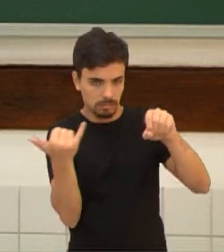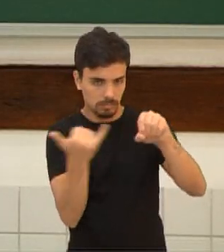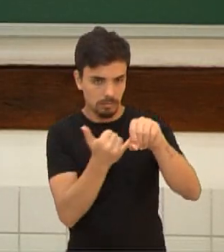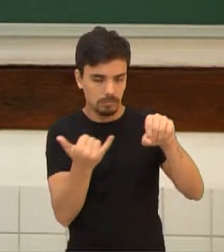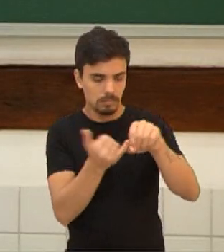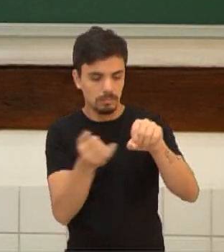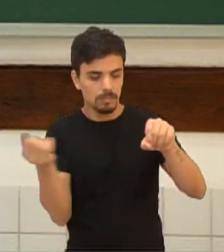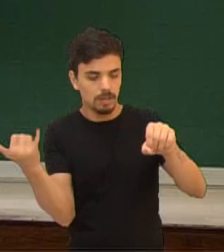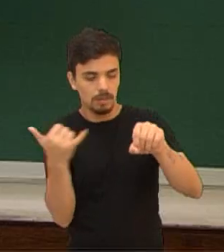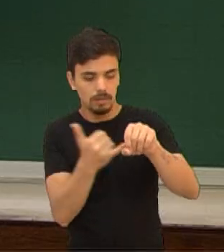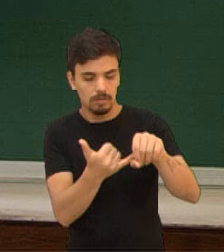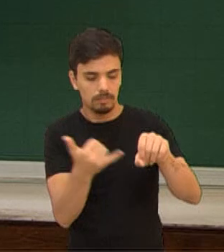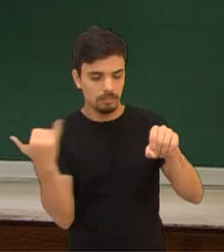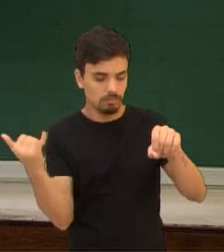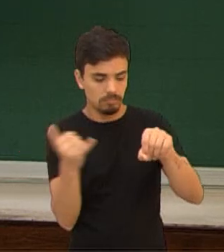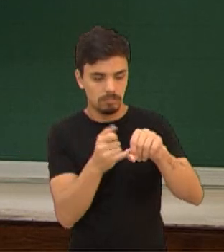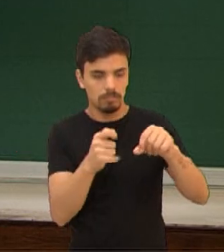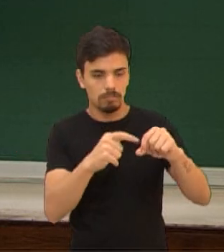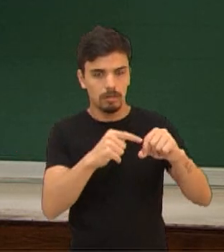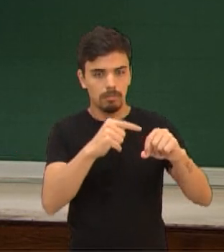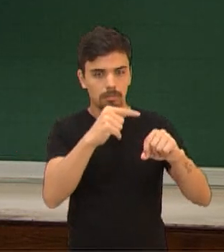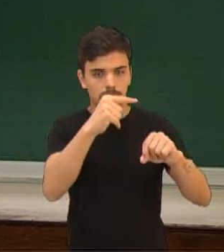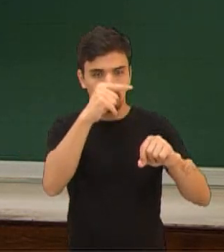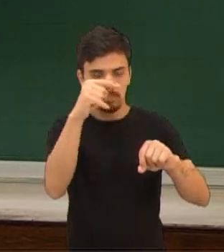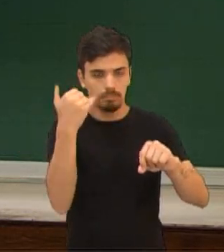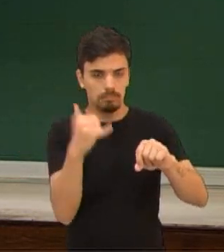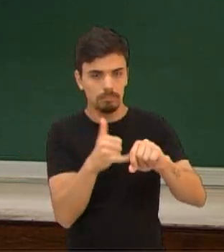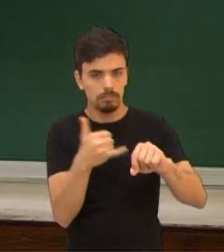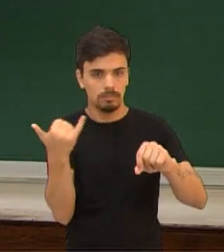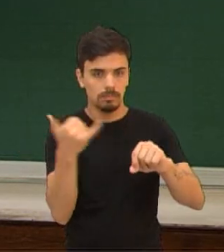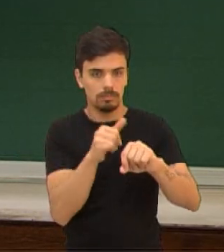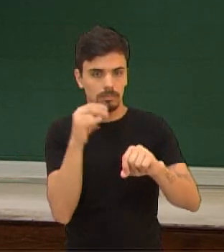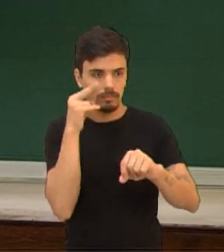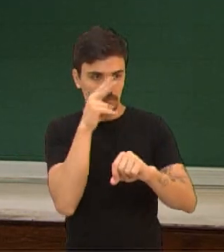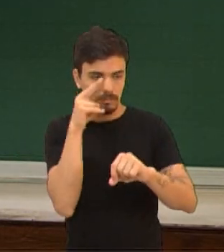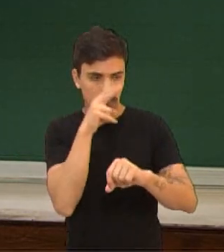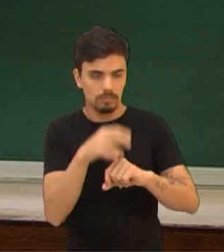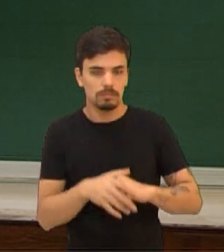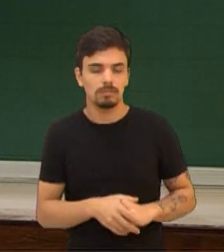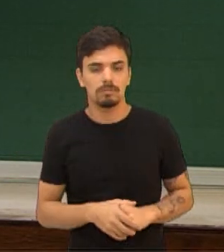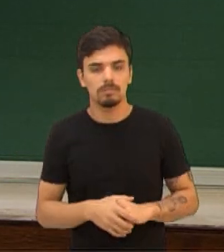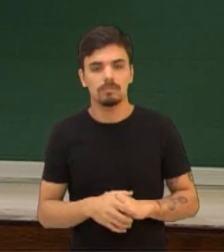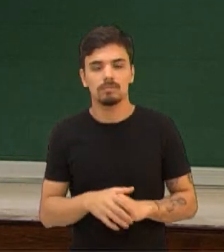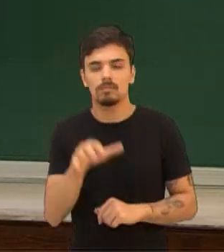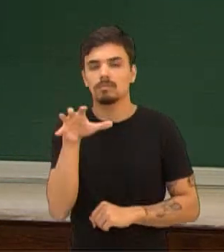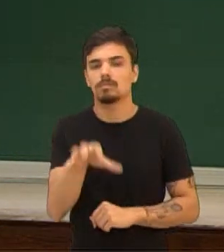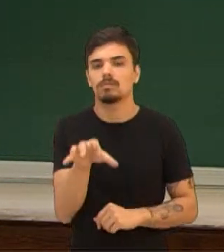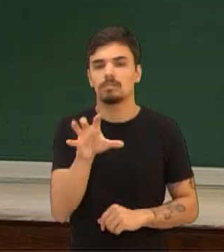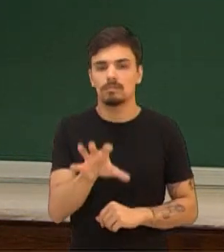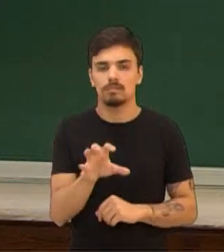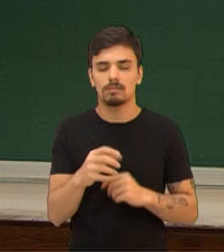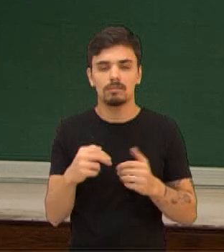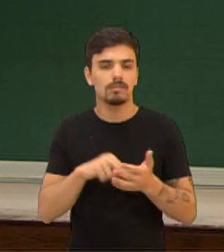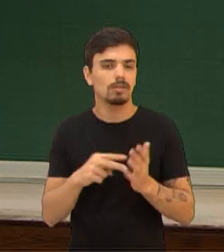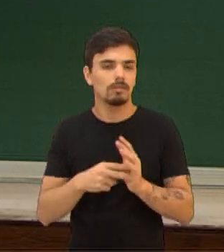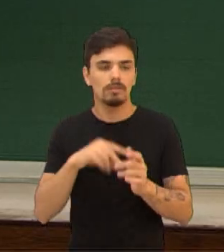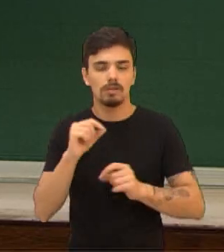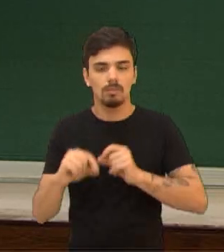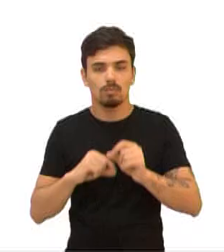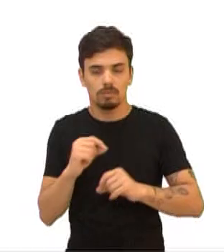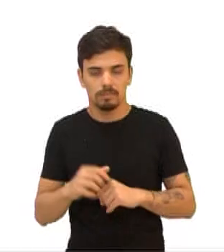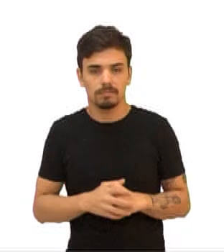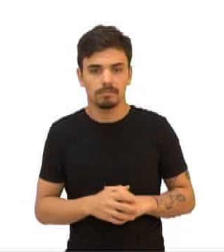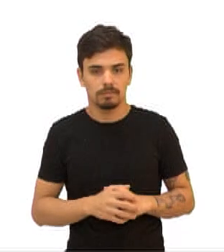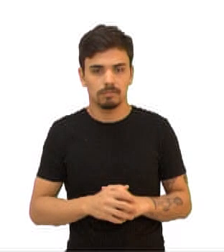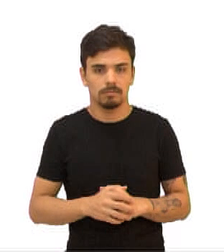o capacitor com uma carga. Então, ele vai aumentando a carga e aumentando a tensão. Isso quer dizer o quê? Que